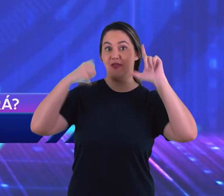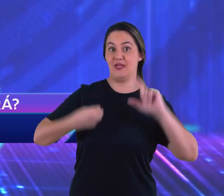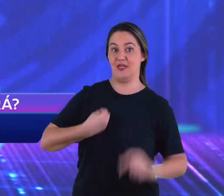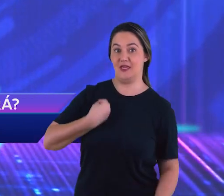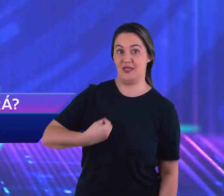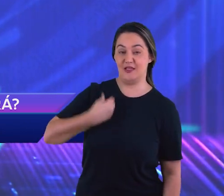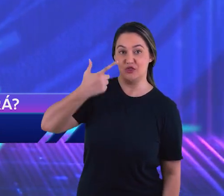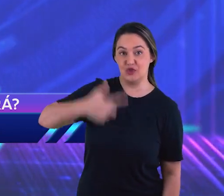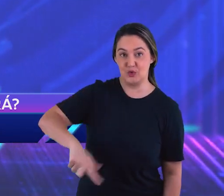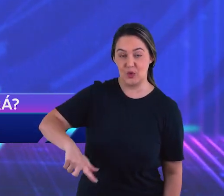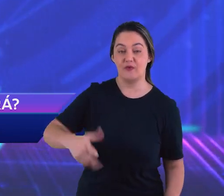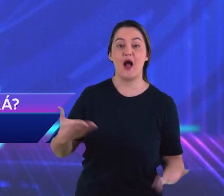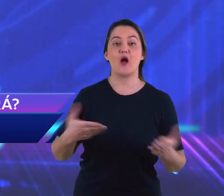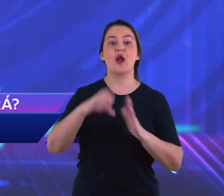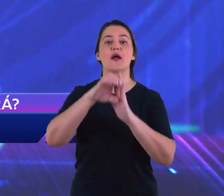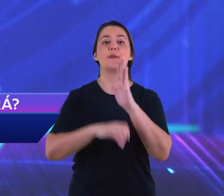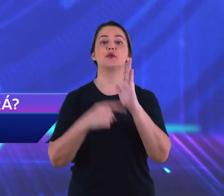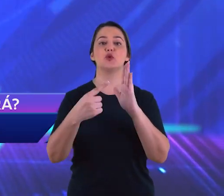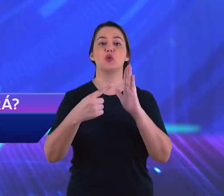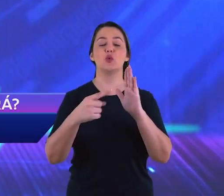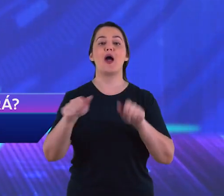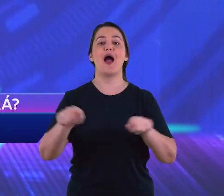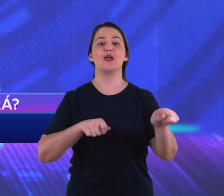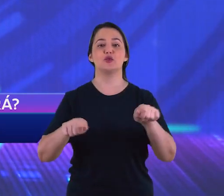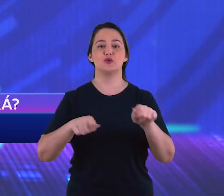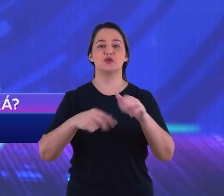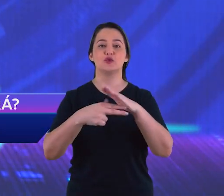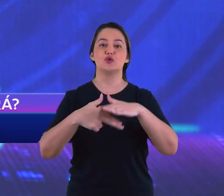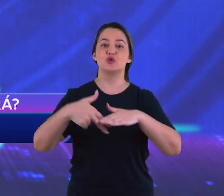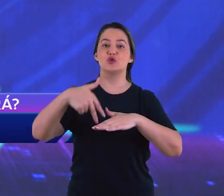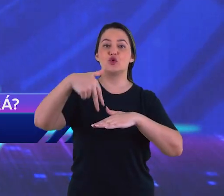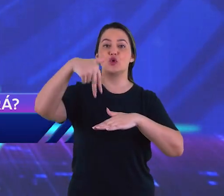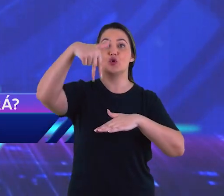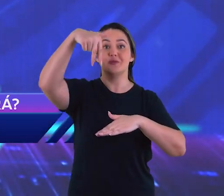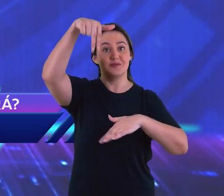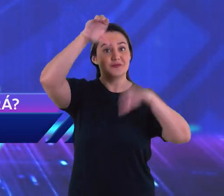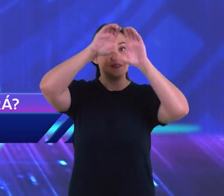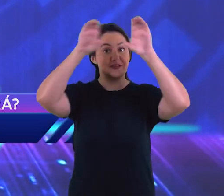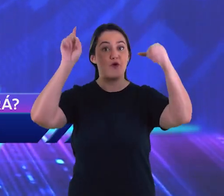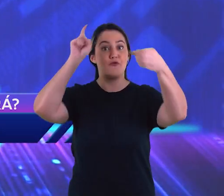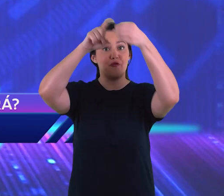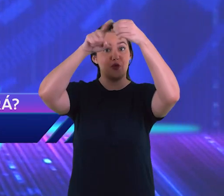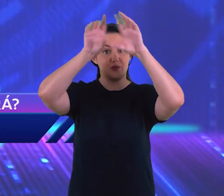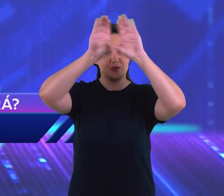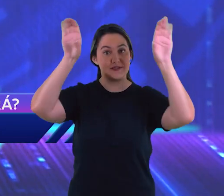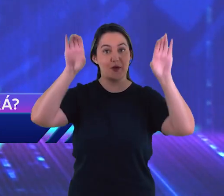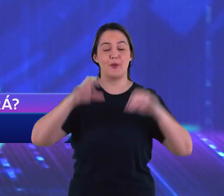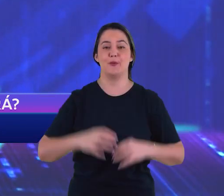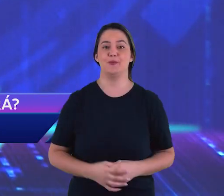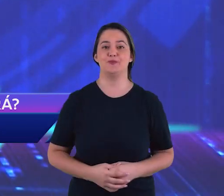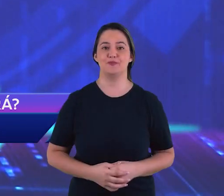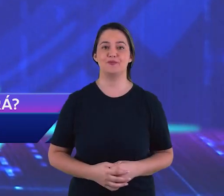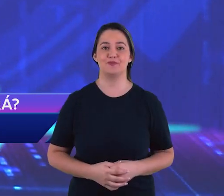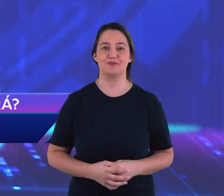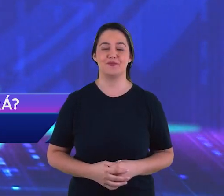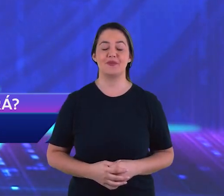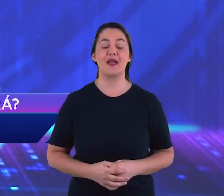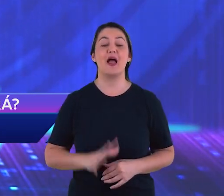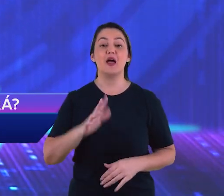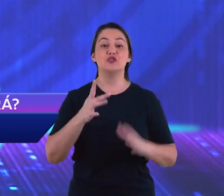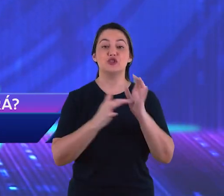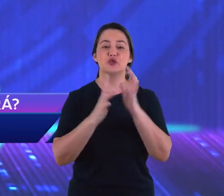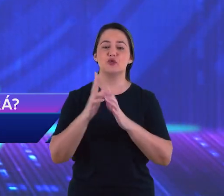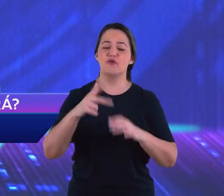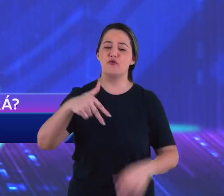está voltando para o céu. E olha o que diz a Bíblia no versículo 11. E lhes disseram: varões